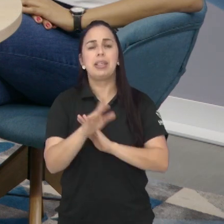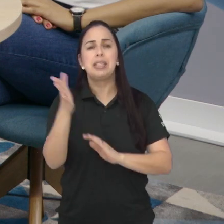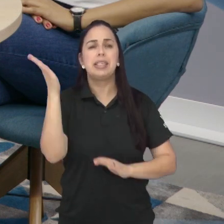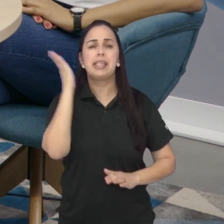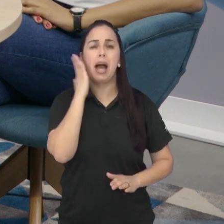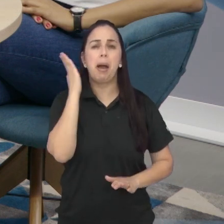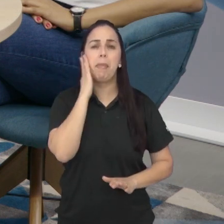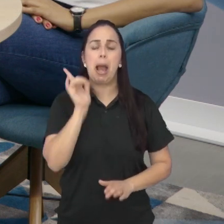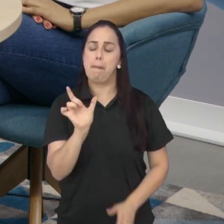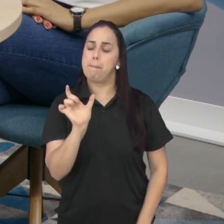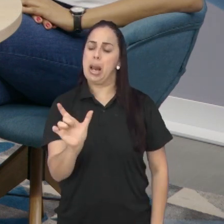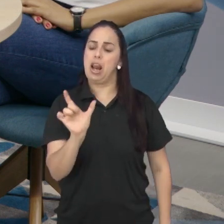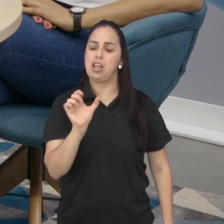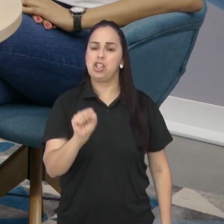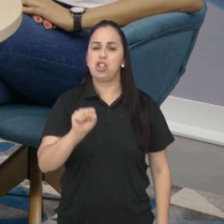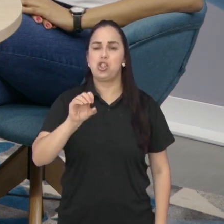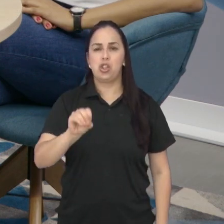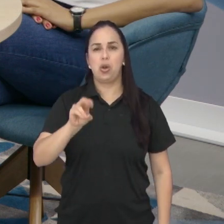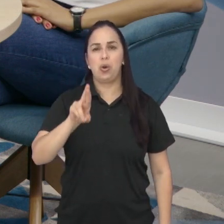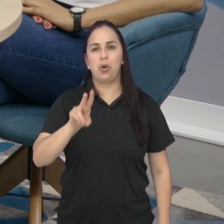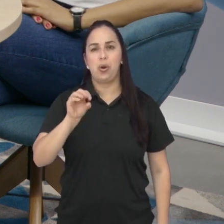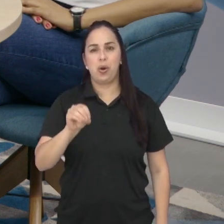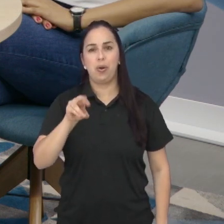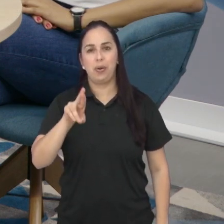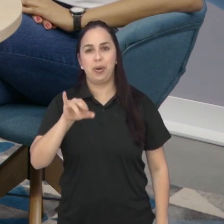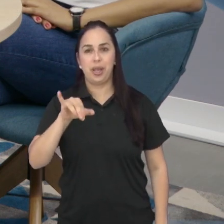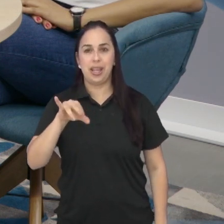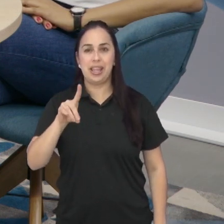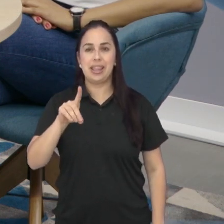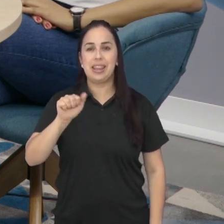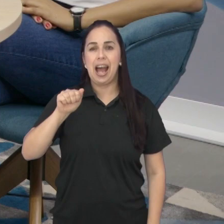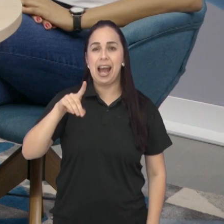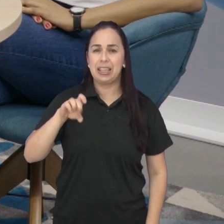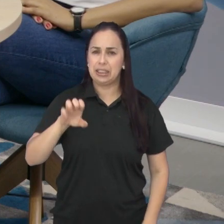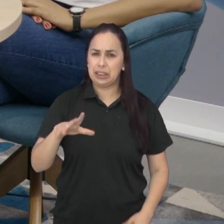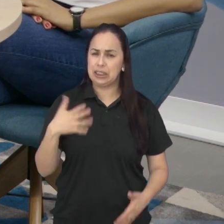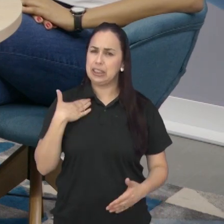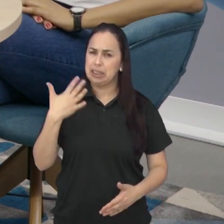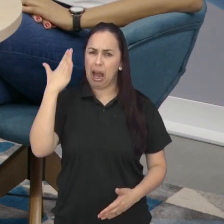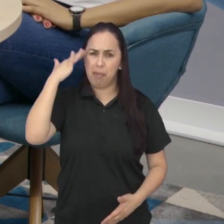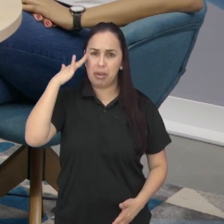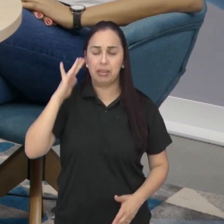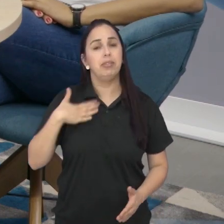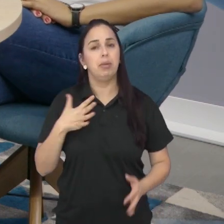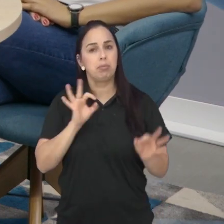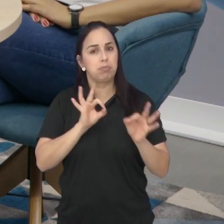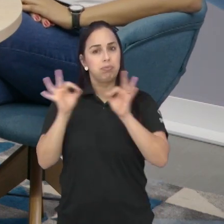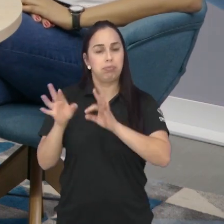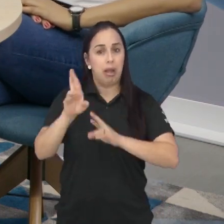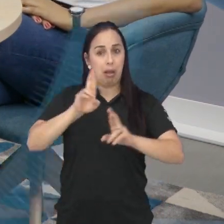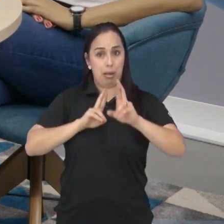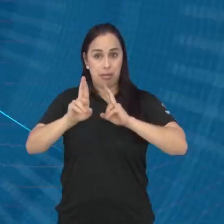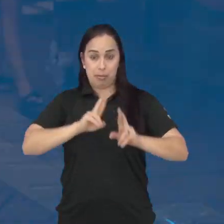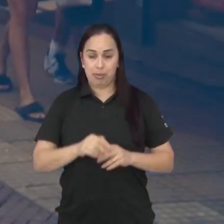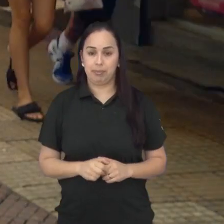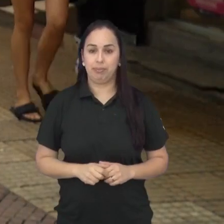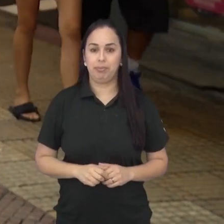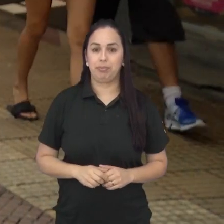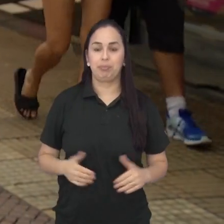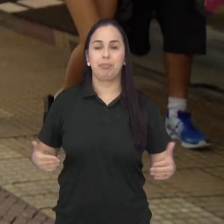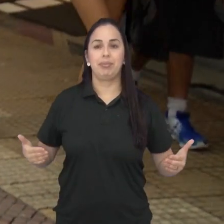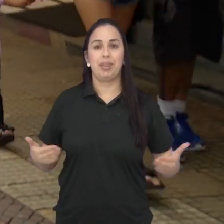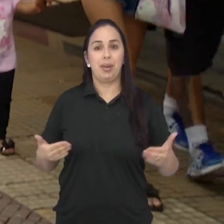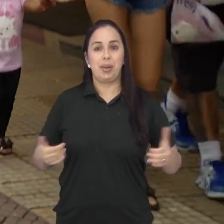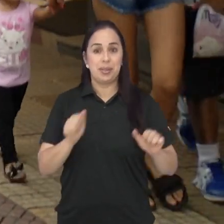elas já tinham ouvido falar no termo sororidade e se elas sabiam o que era. Então vamos conferir quais foram as respostas? Hoje